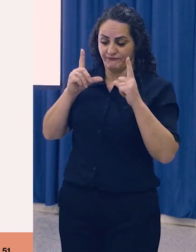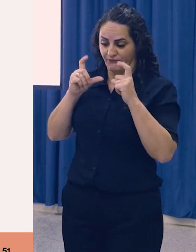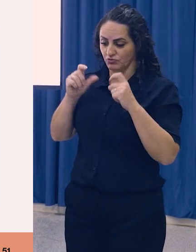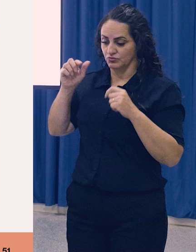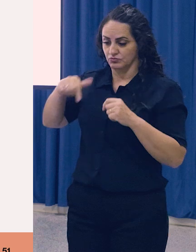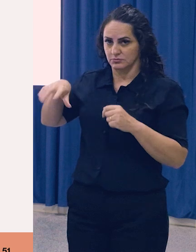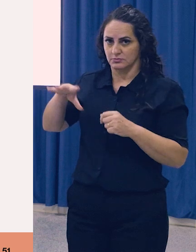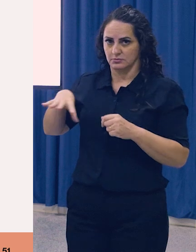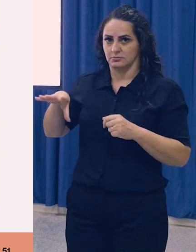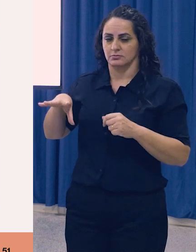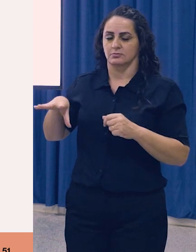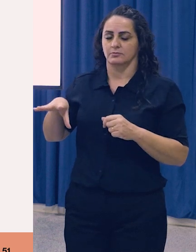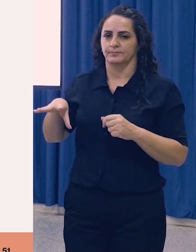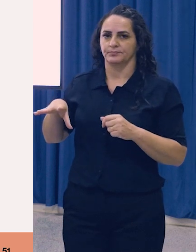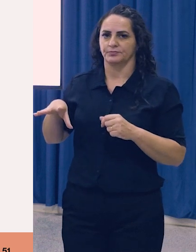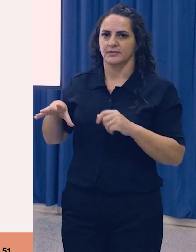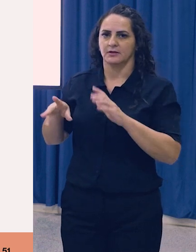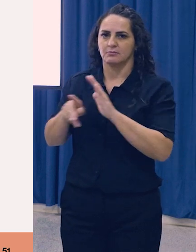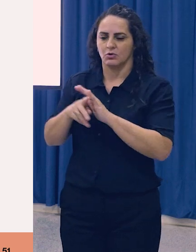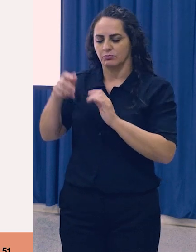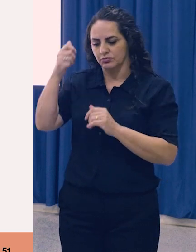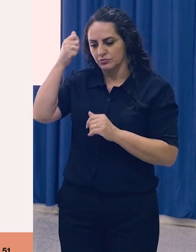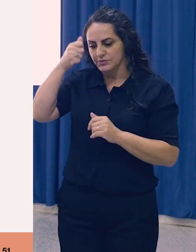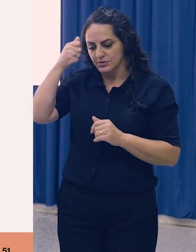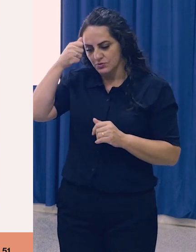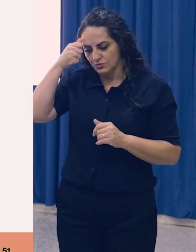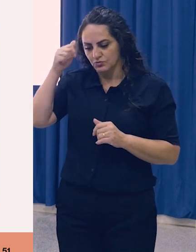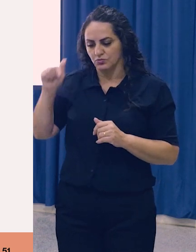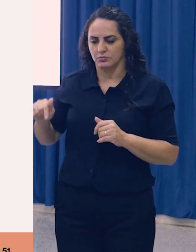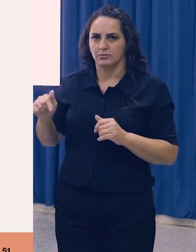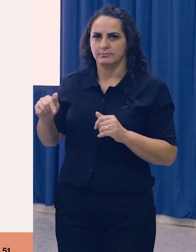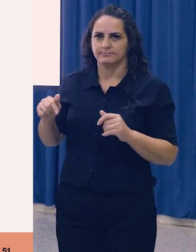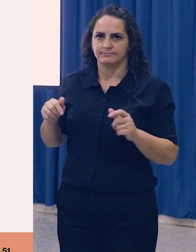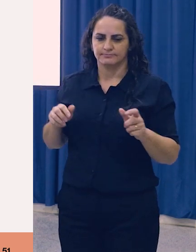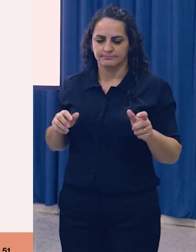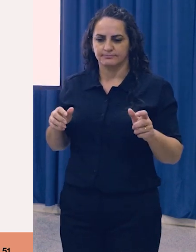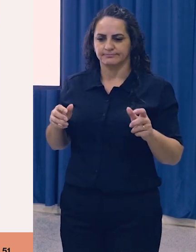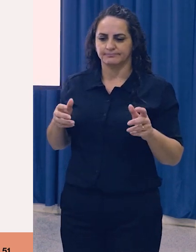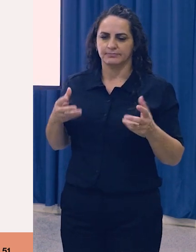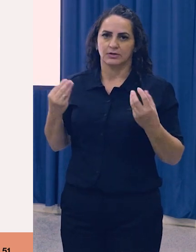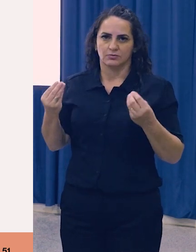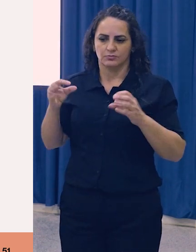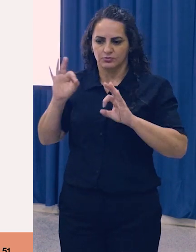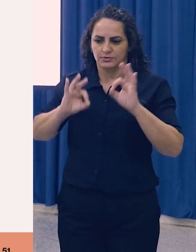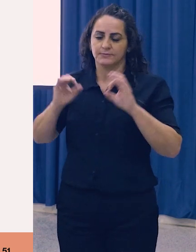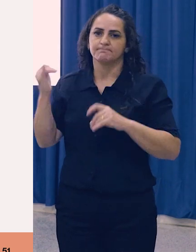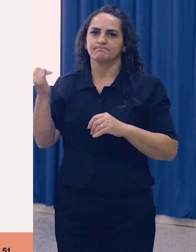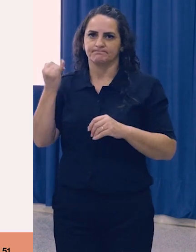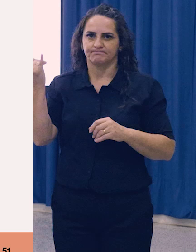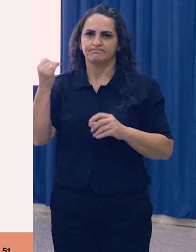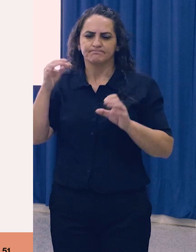foto desse ator com essa roupa, fazendo tal pose, sabe? Então, tipo, é muito importante ter esse controle para não perder